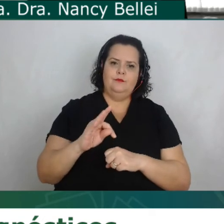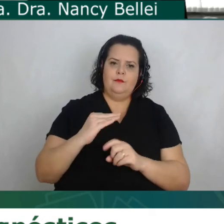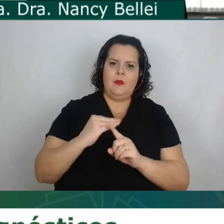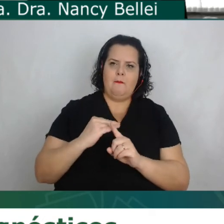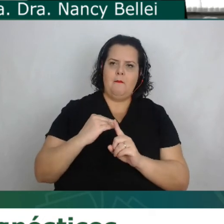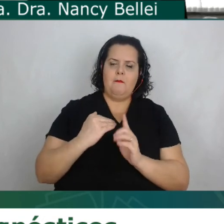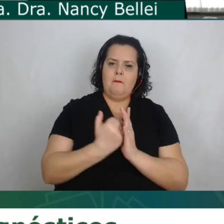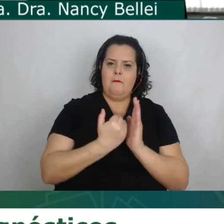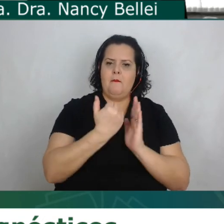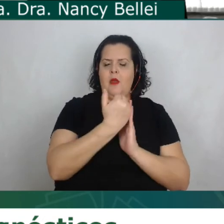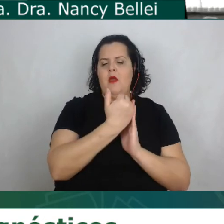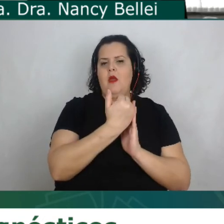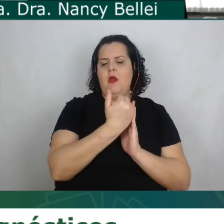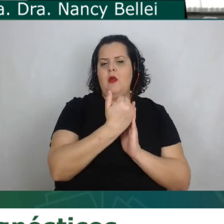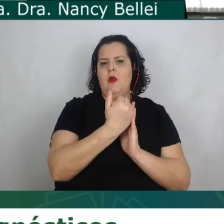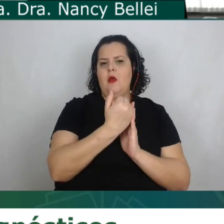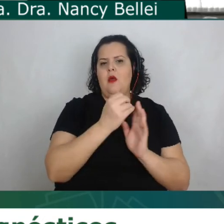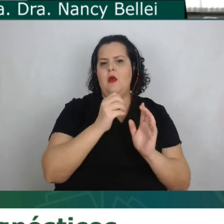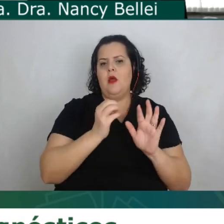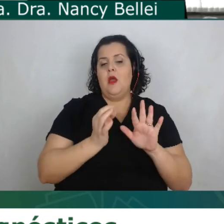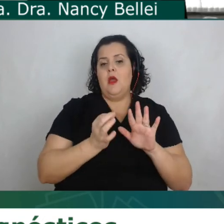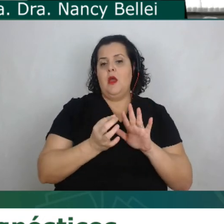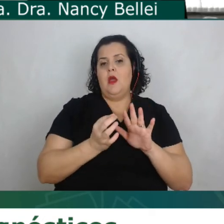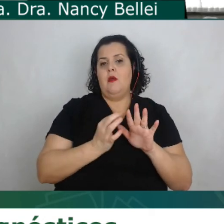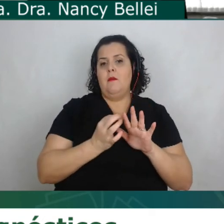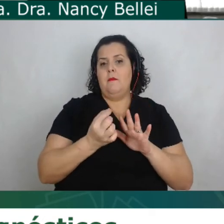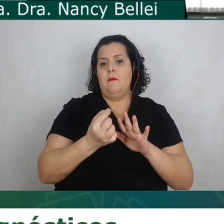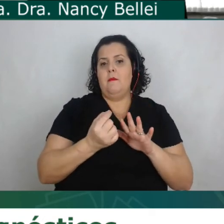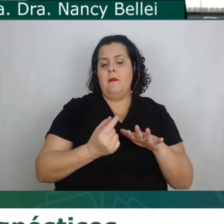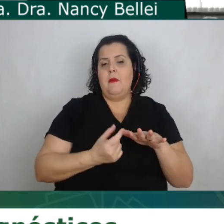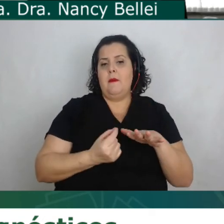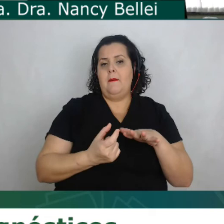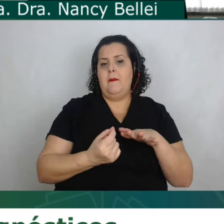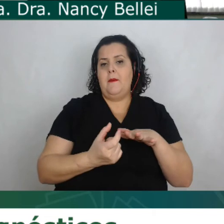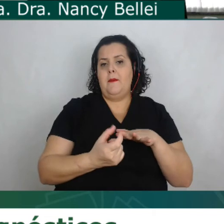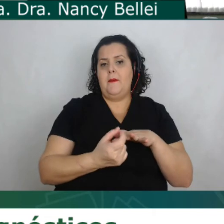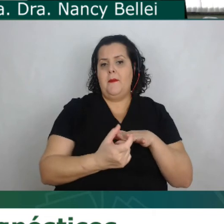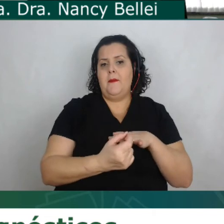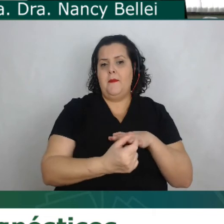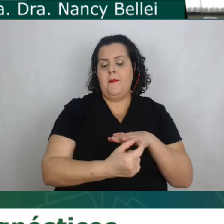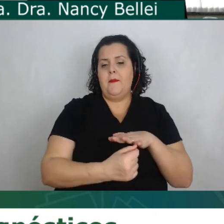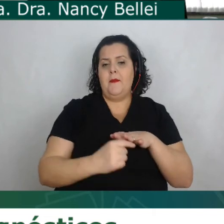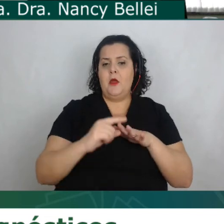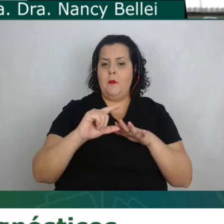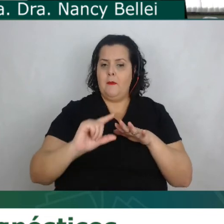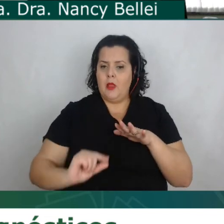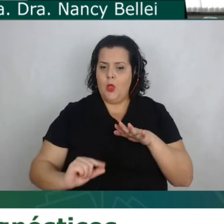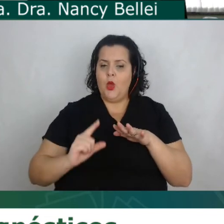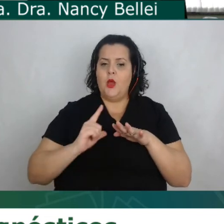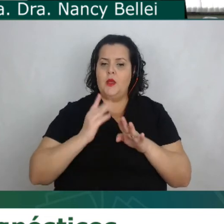né? E são diagnosticados como negativos, né? Aqueles pacientes que estão lá